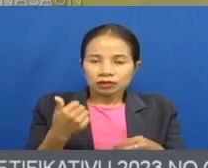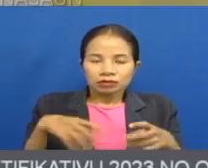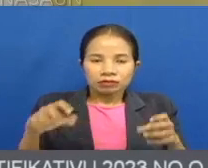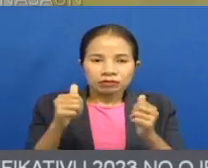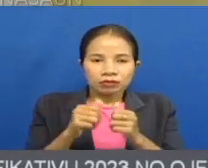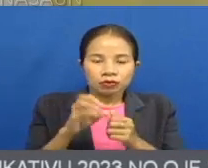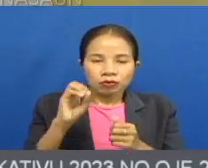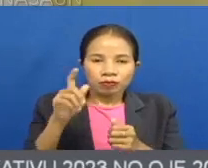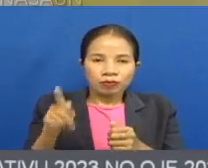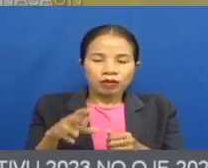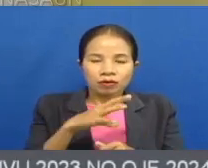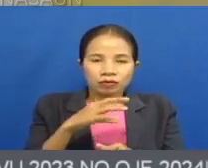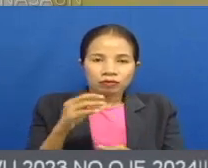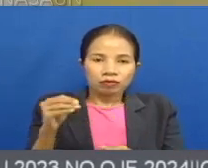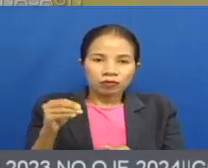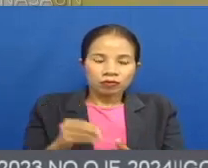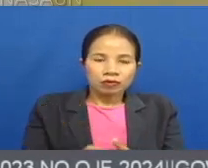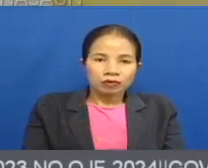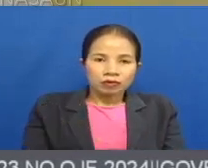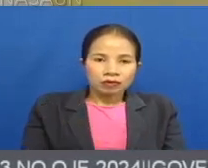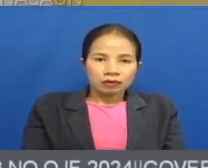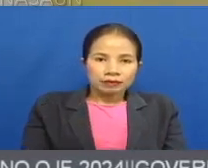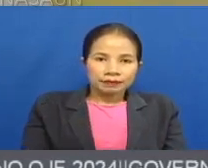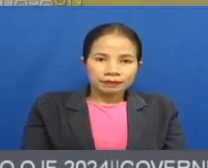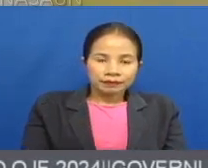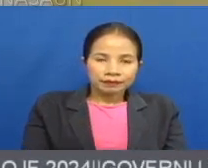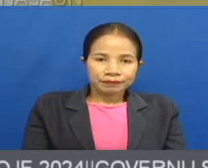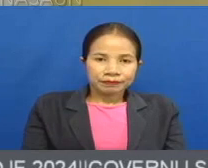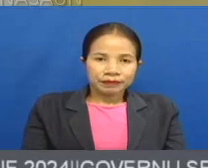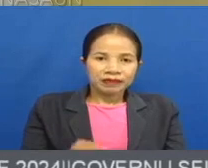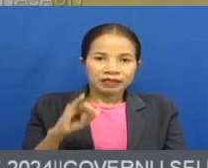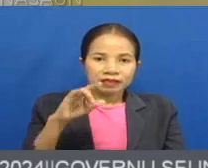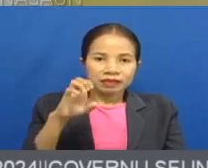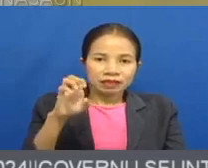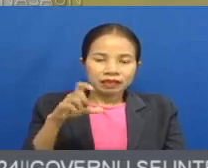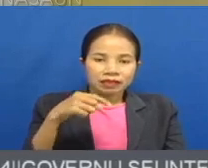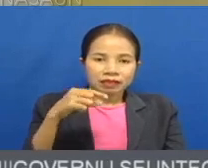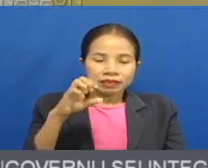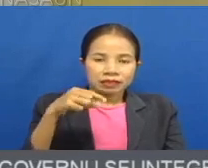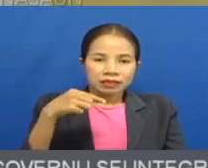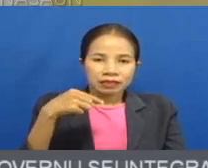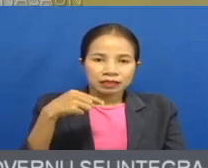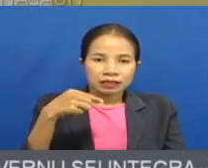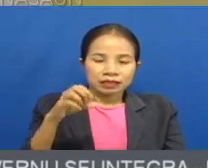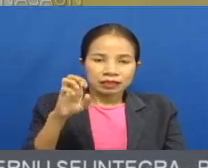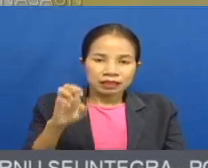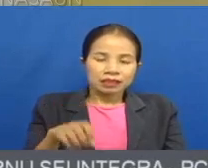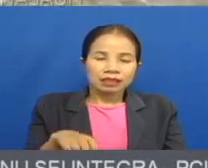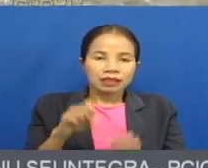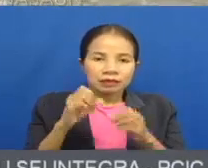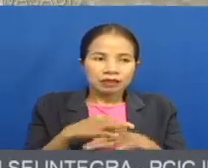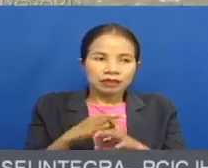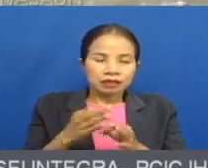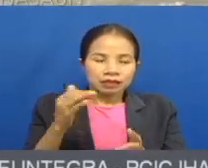obras públicas liusimos institutos de gestão de equipamento para o sexto e a raine depois para bele